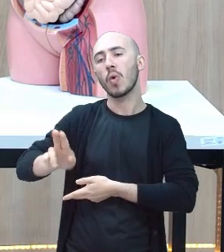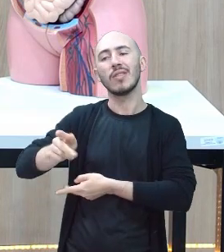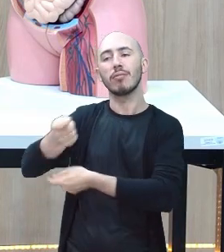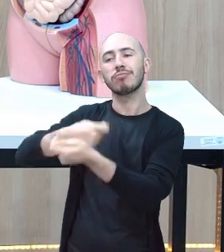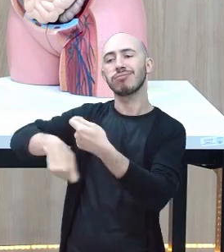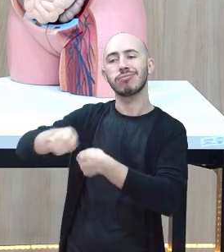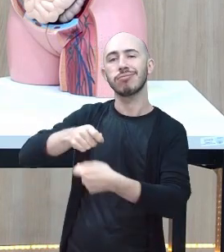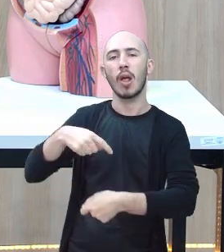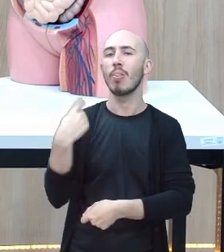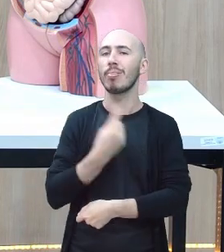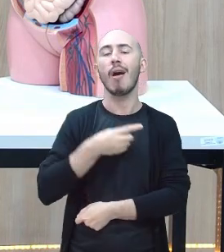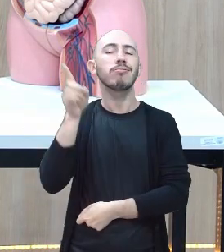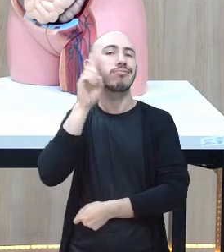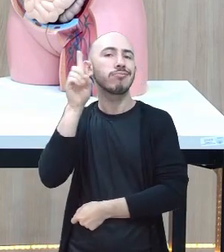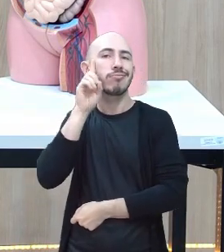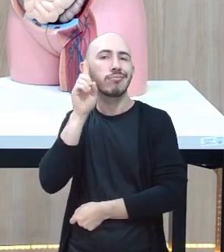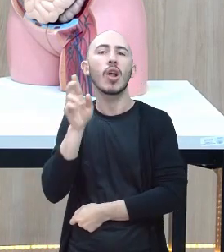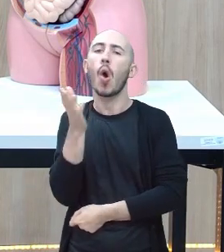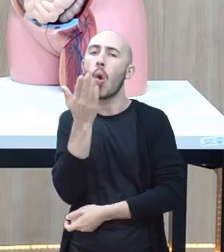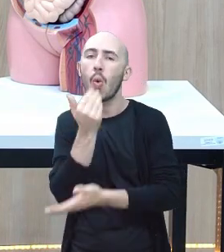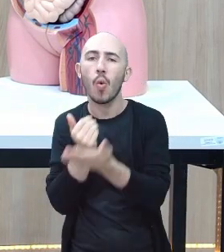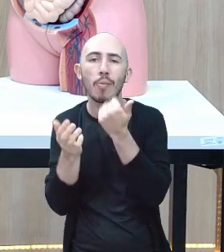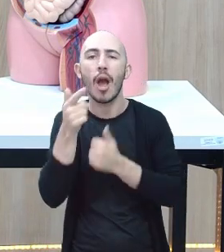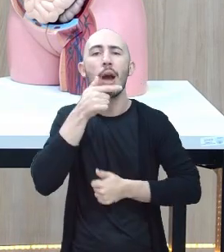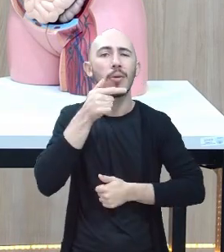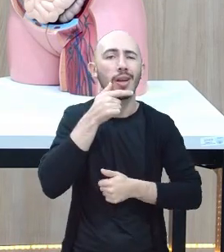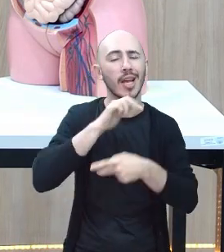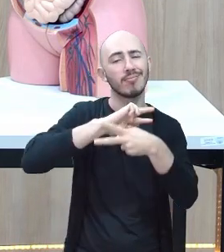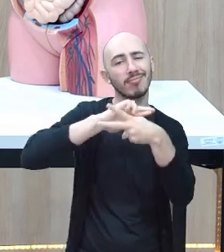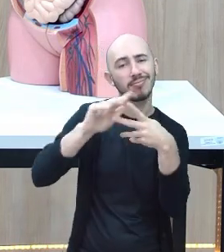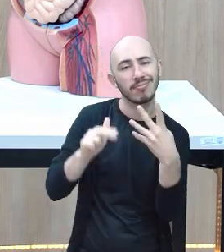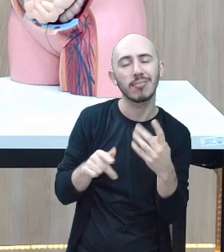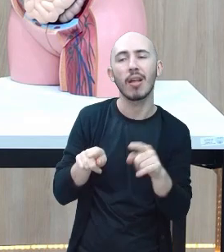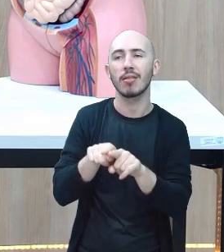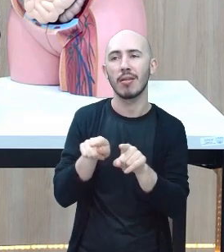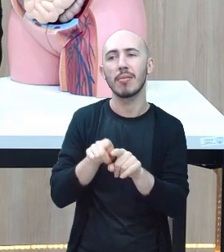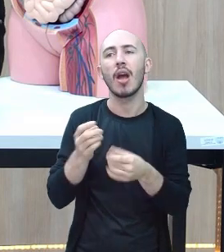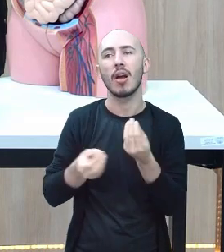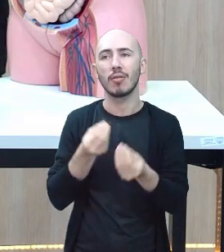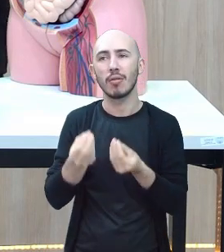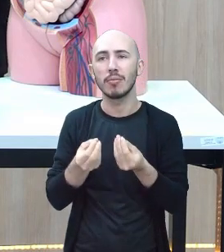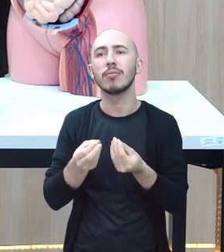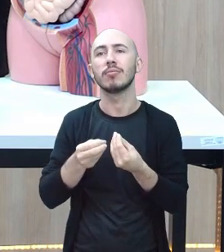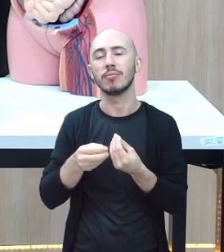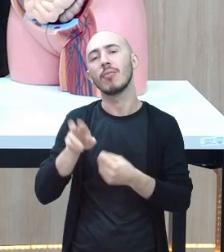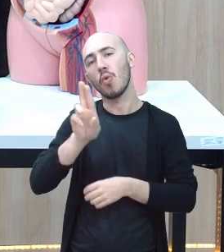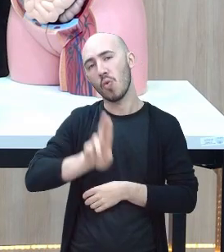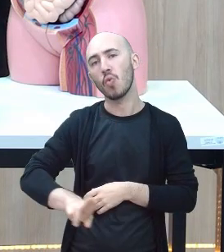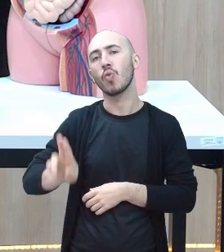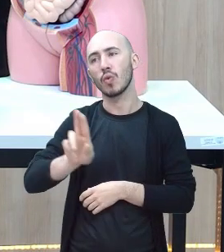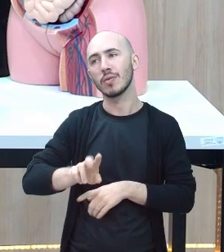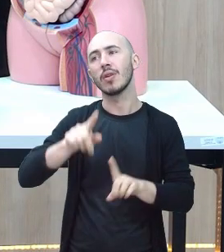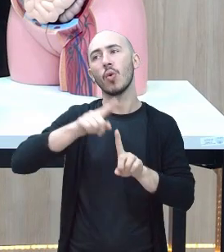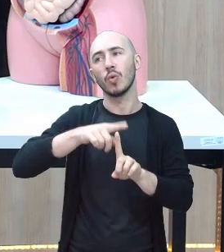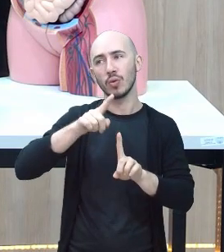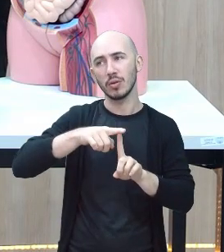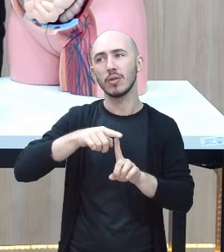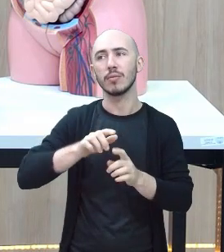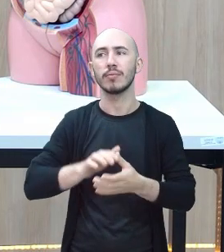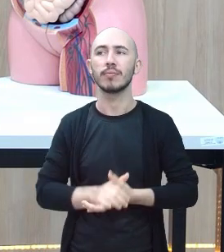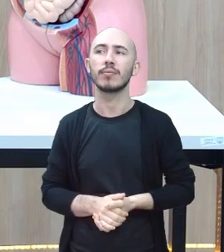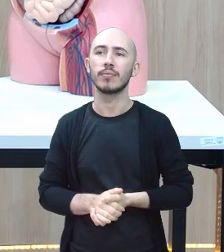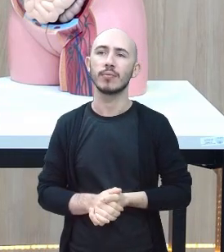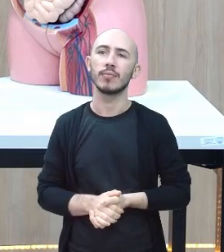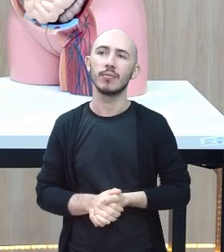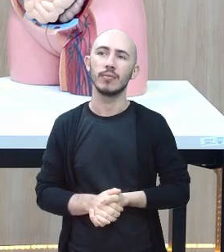estamos consumindo iogurte, queijos, coalhadas e dependemos da fermentação, um dos tipos de